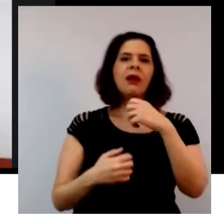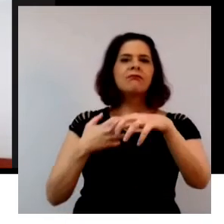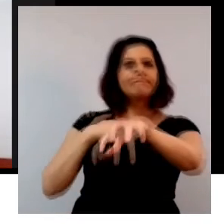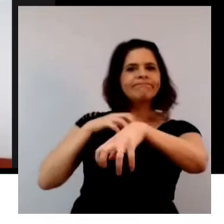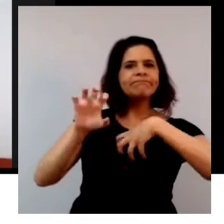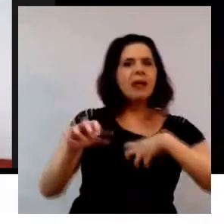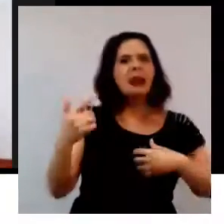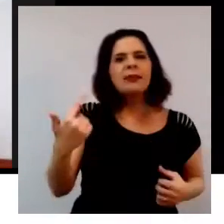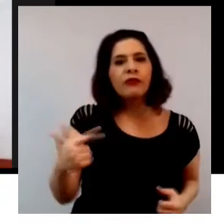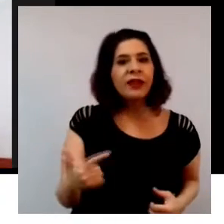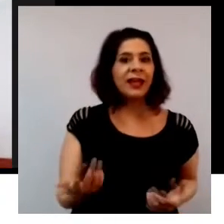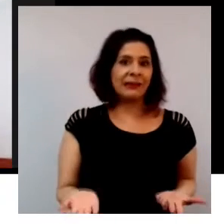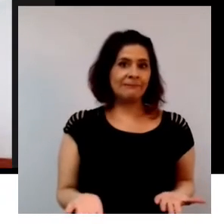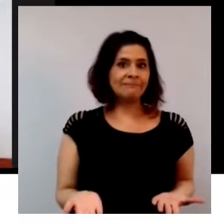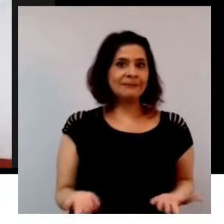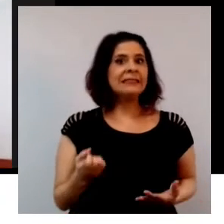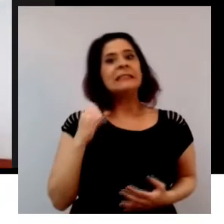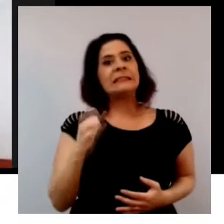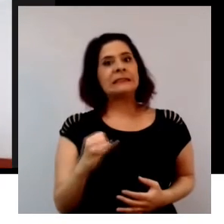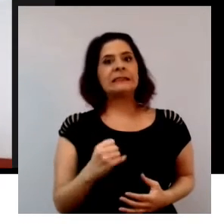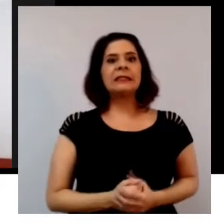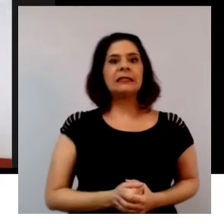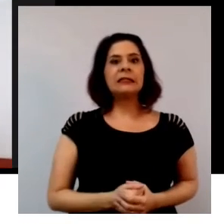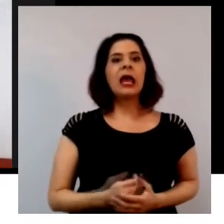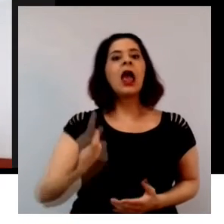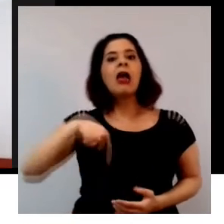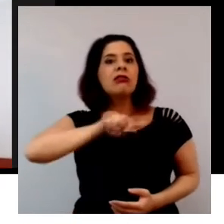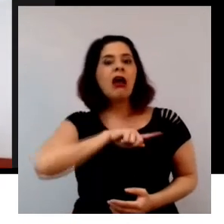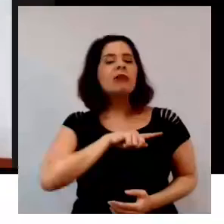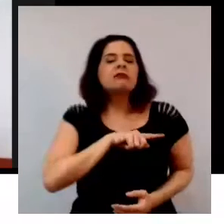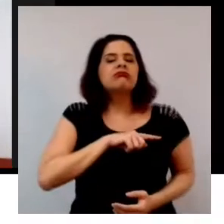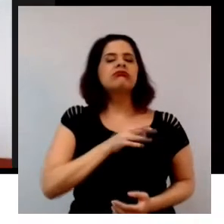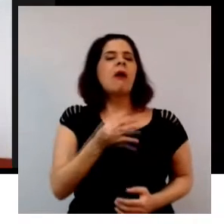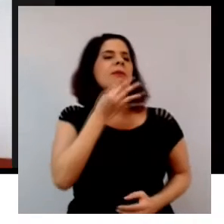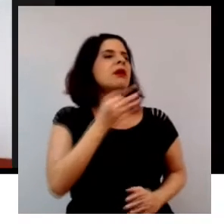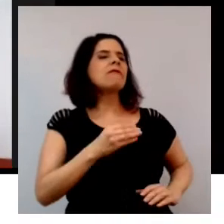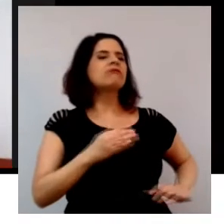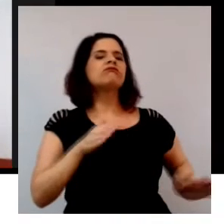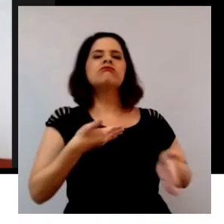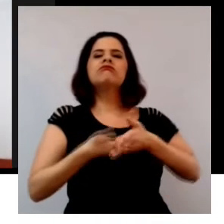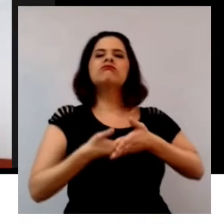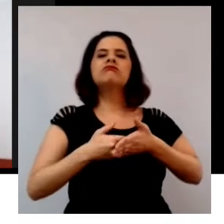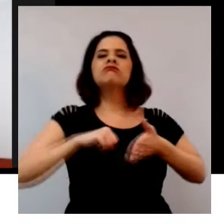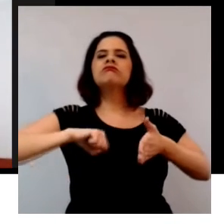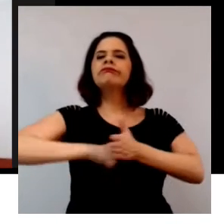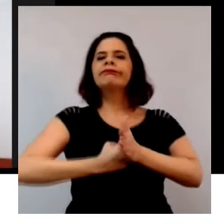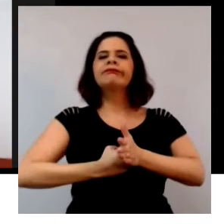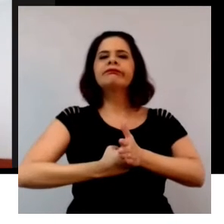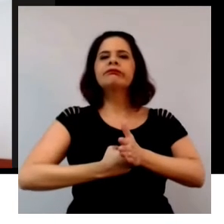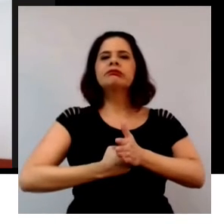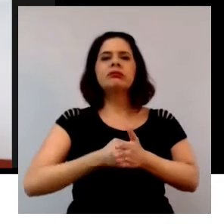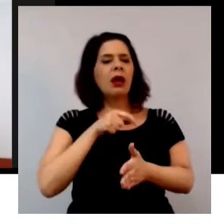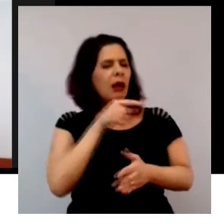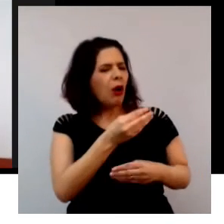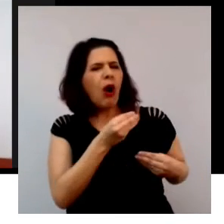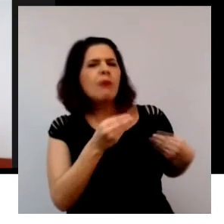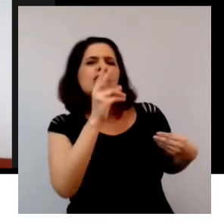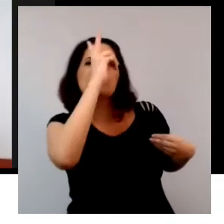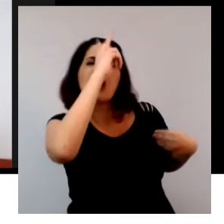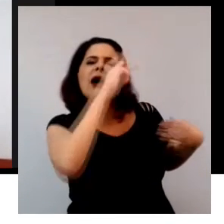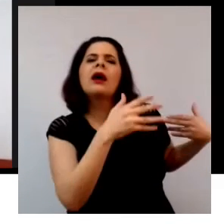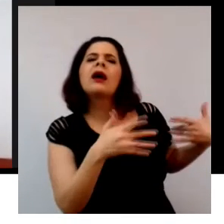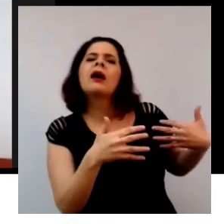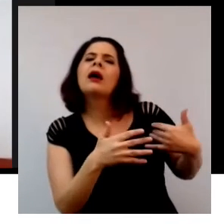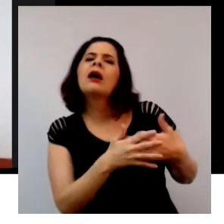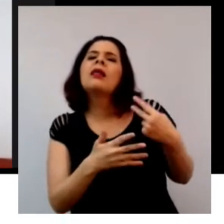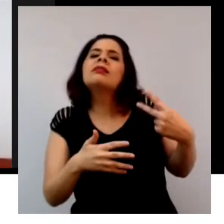gente não consegue reconstruir a trajetória que levou aquela pessoa àquela conclusão e a nossa única disposição é